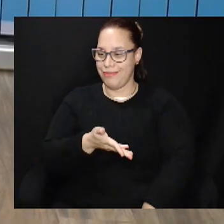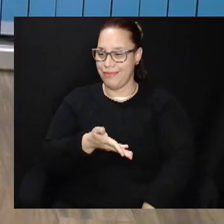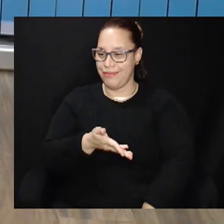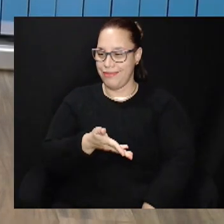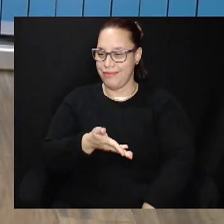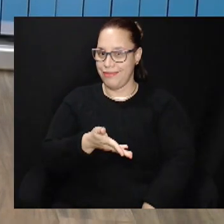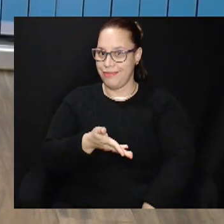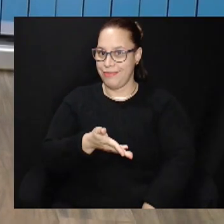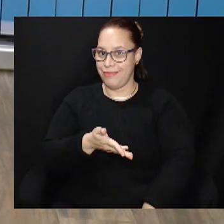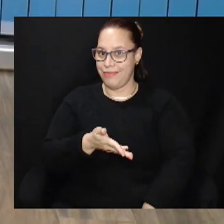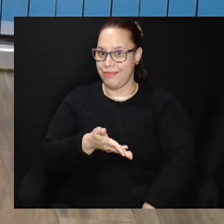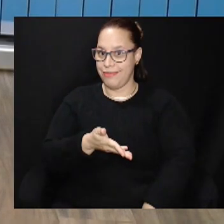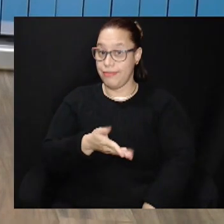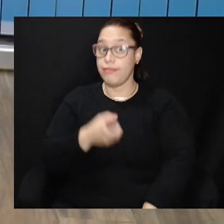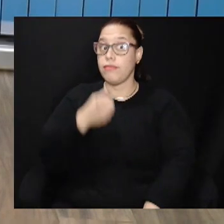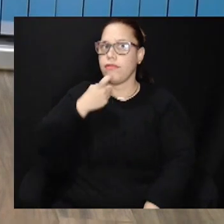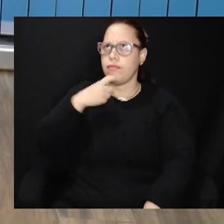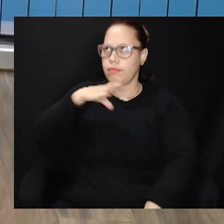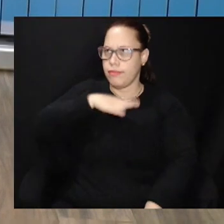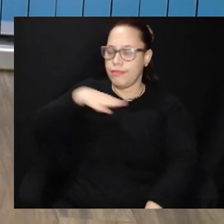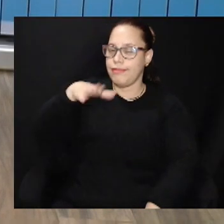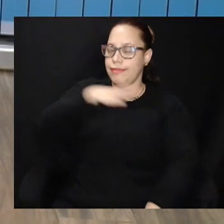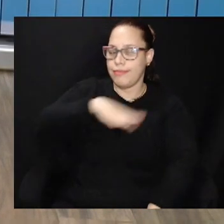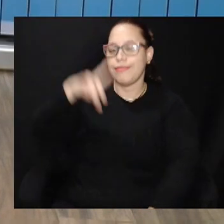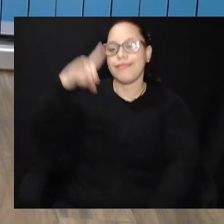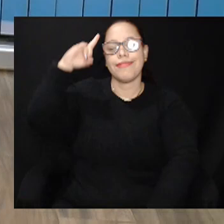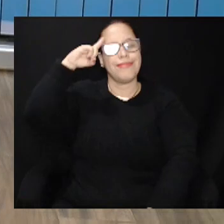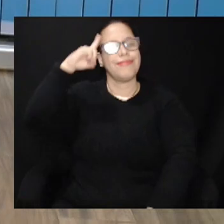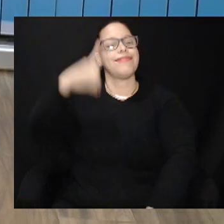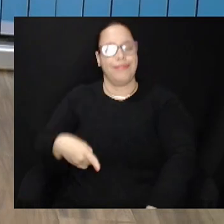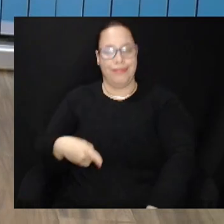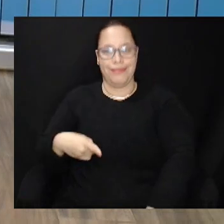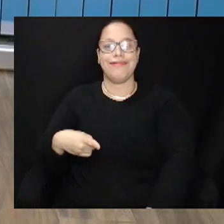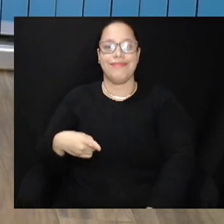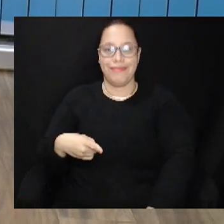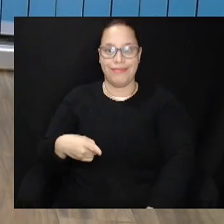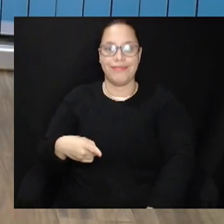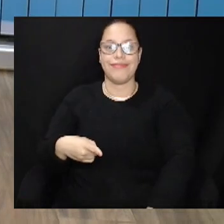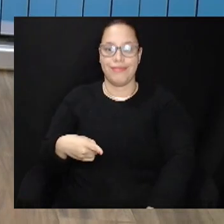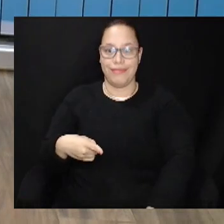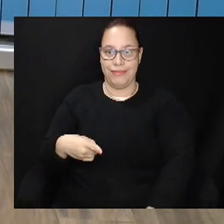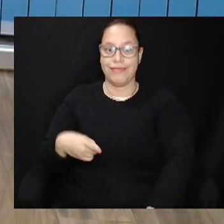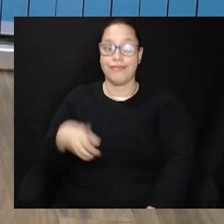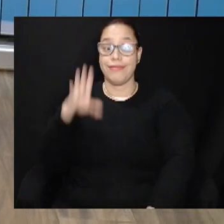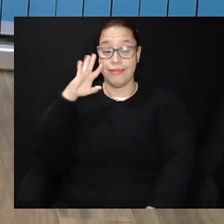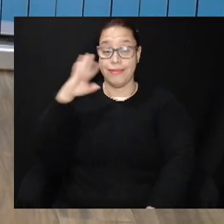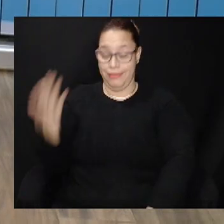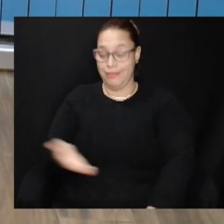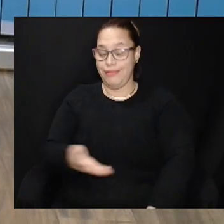nosso DDD. Para você que é de Campinas e região, pode ir direto no